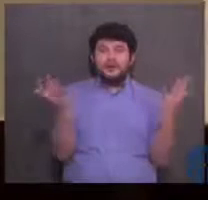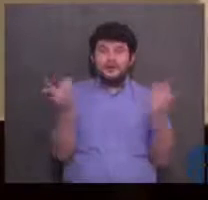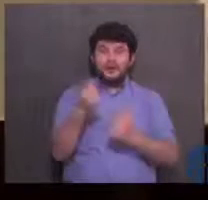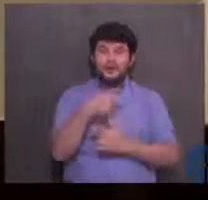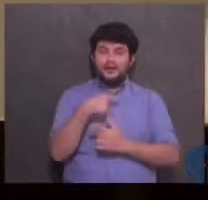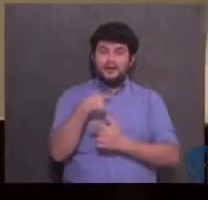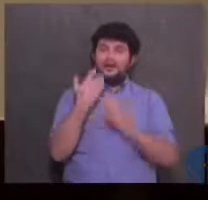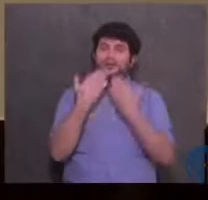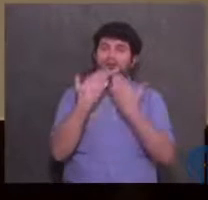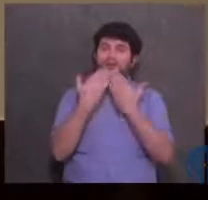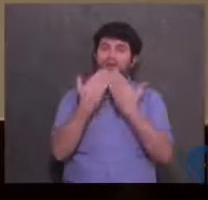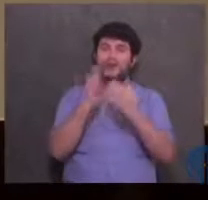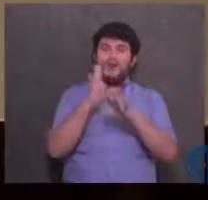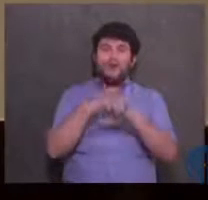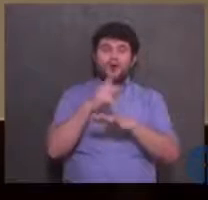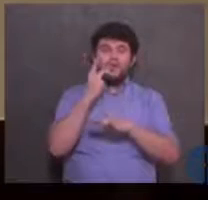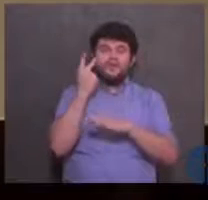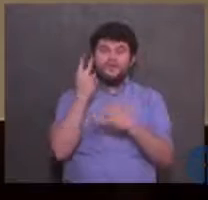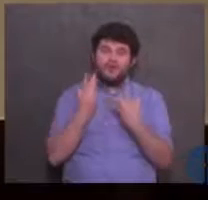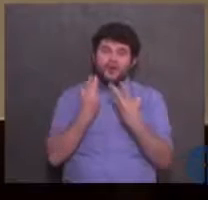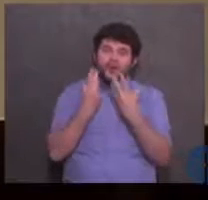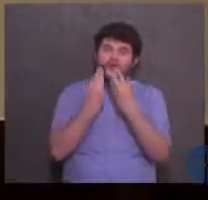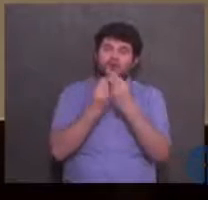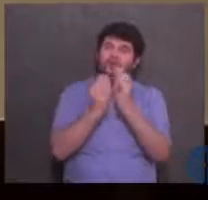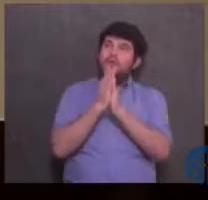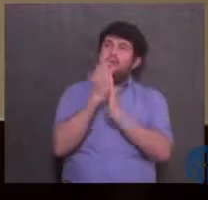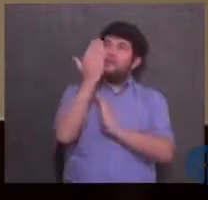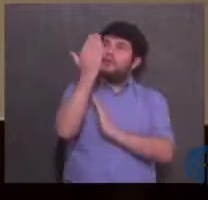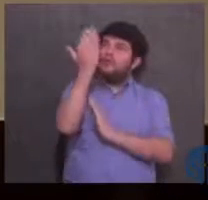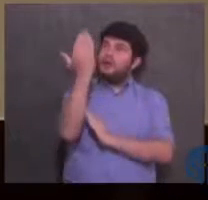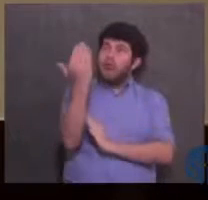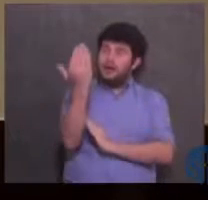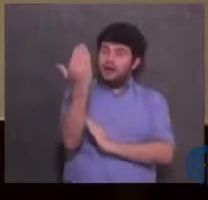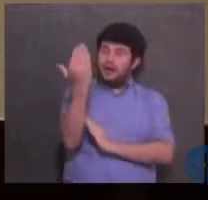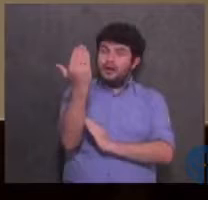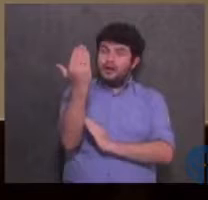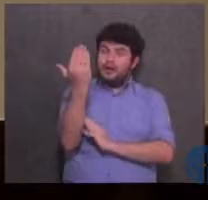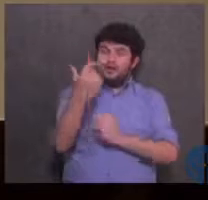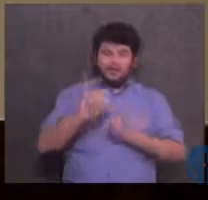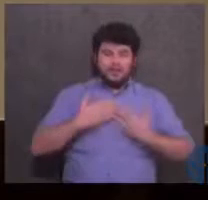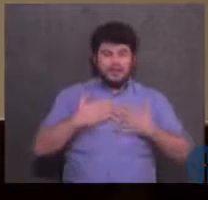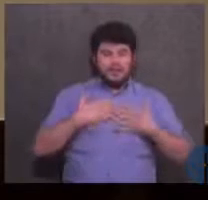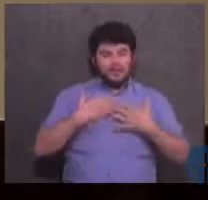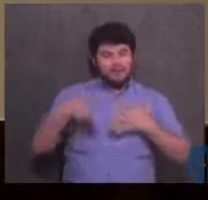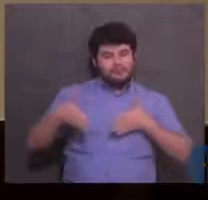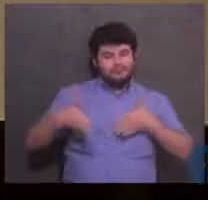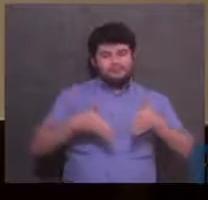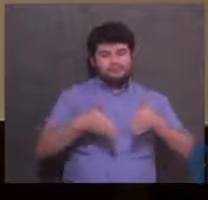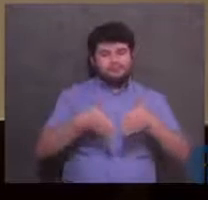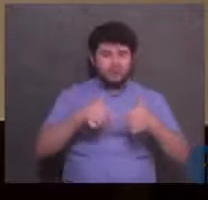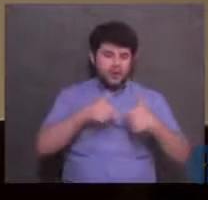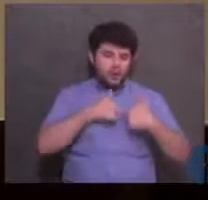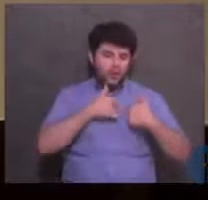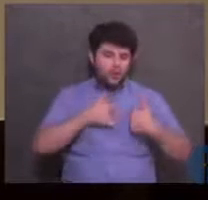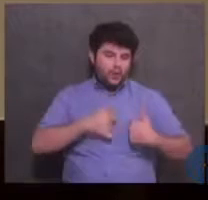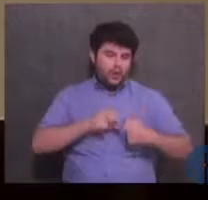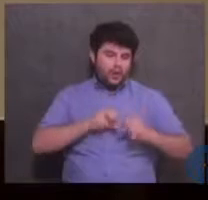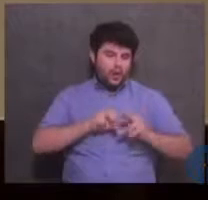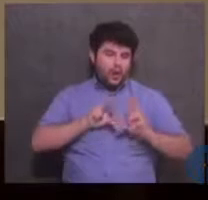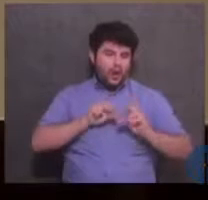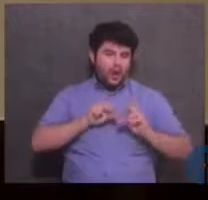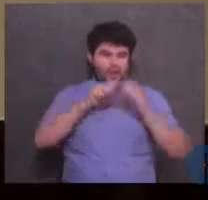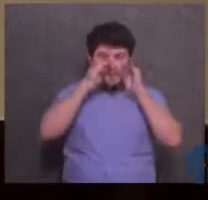grazas por vivermos en Deus e deixémonos agora conducir pelo Inmaculado Corazón de